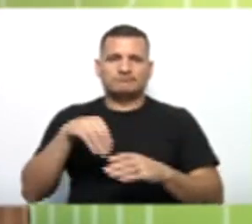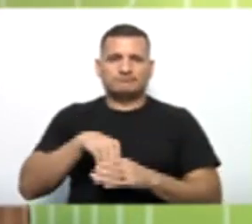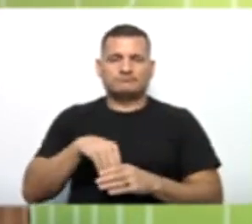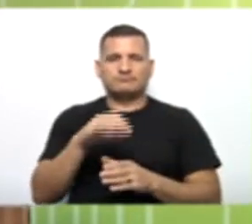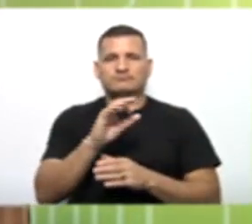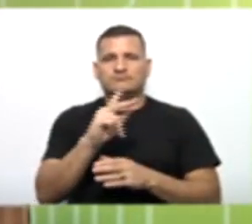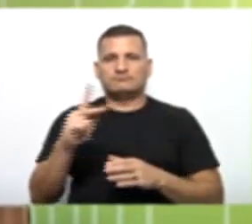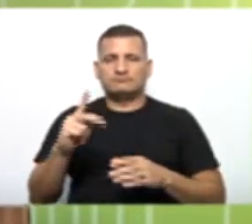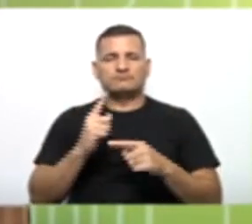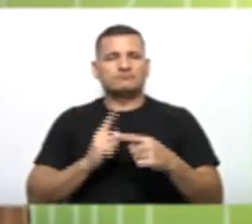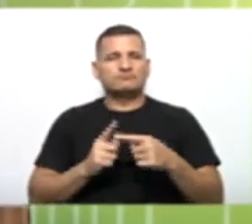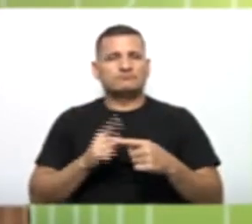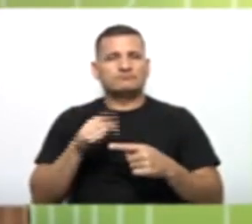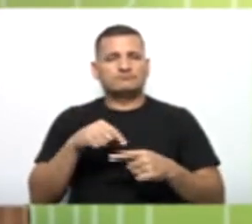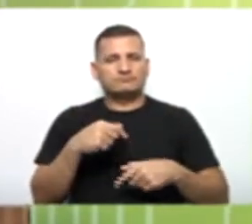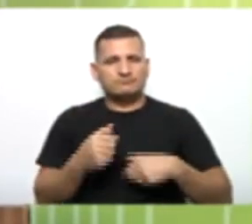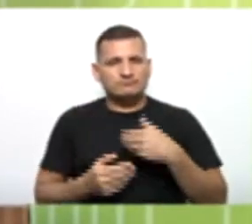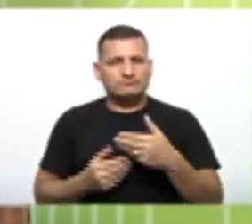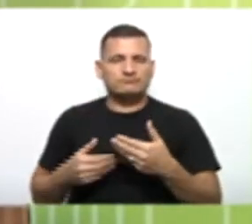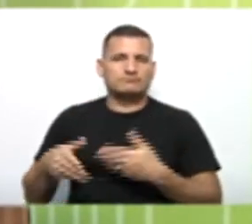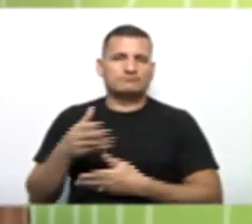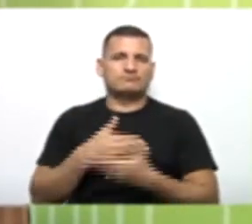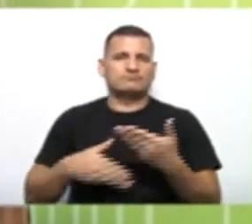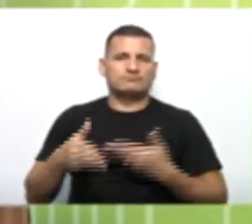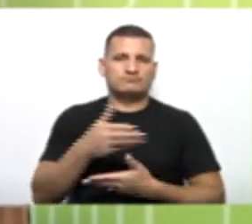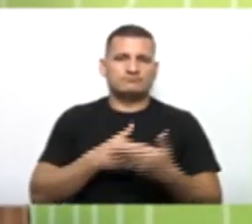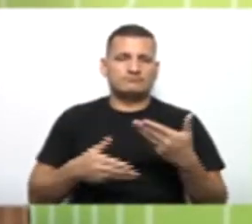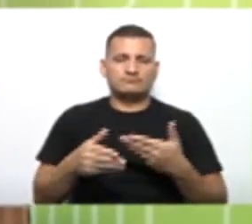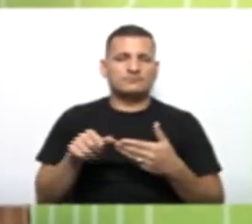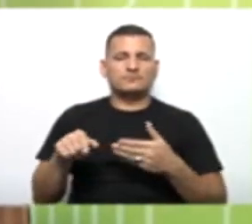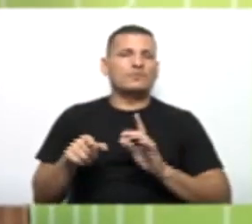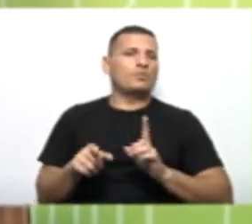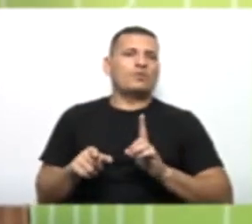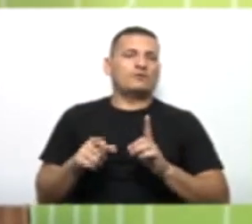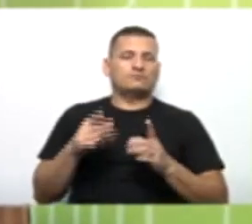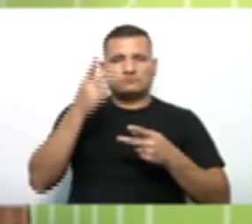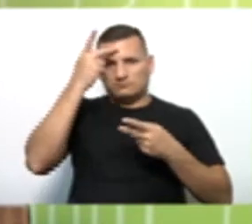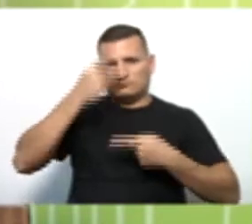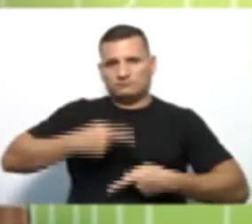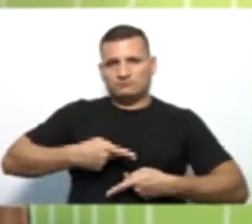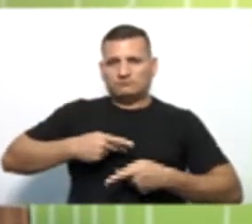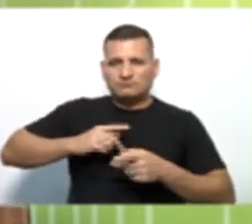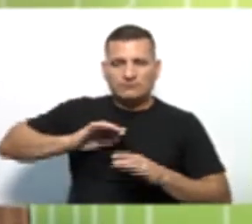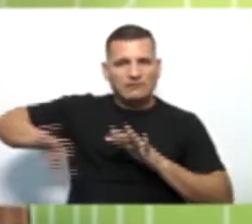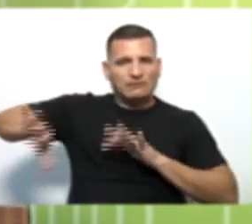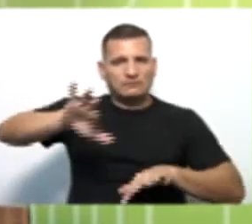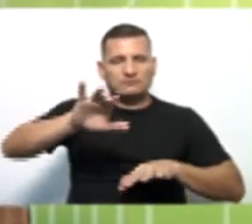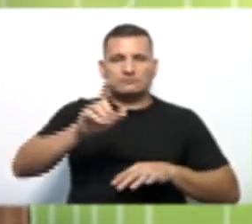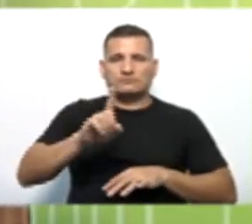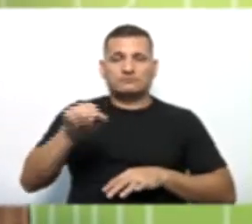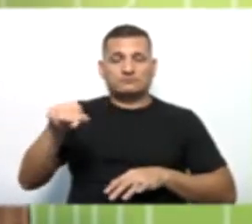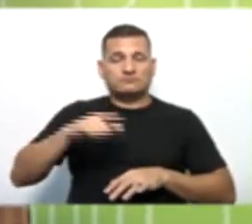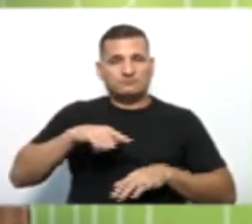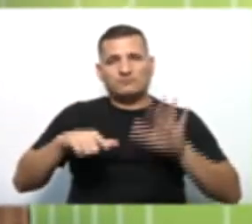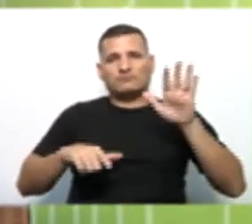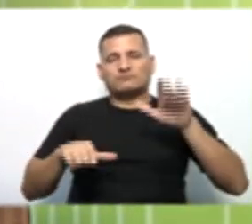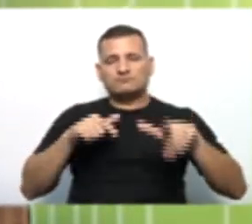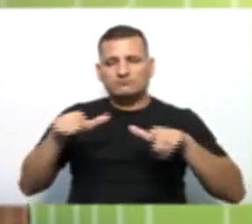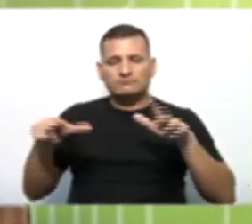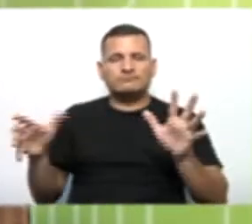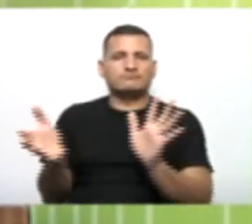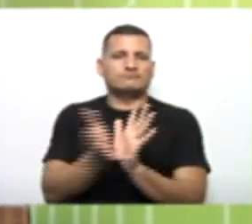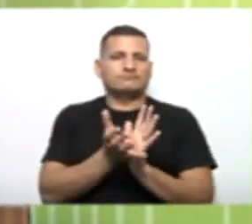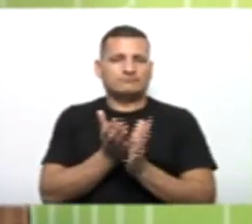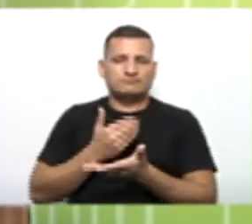por quê porque é um processo solidário ele vai contra o individualismo ele vai ele é a favor do trabalho coletivo